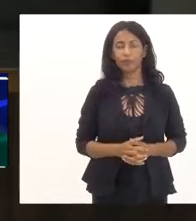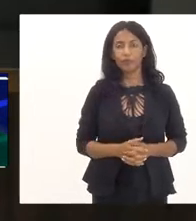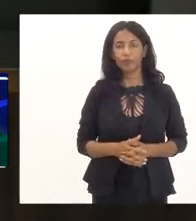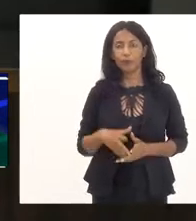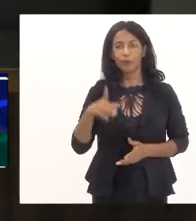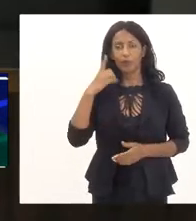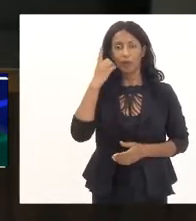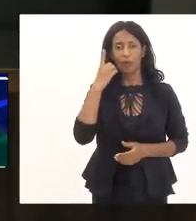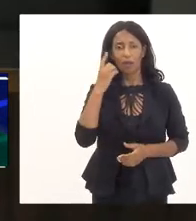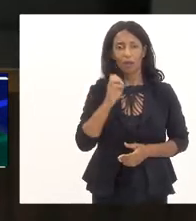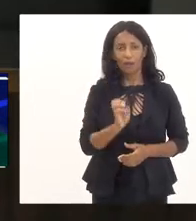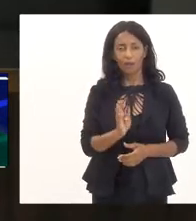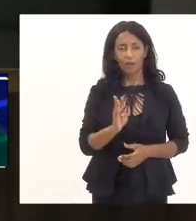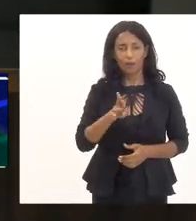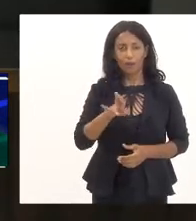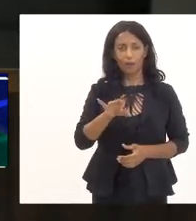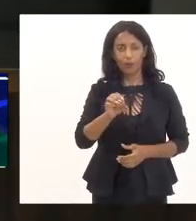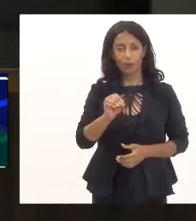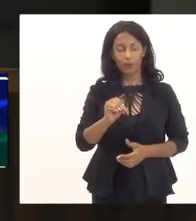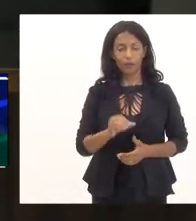Deputado Bruno Dauaire.